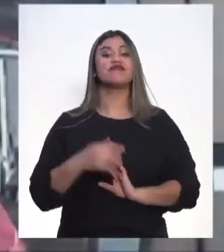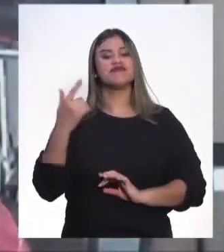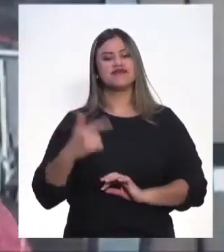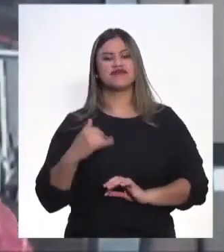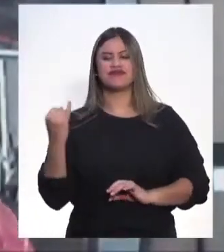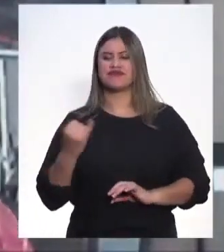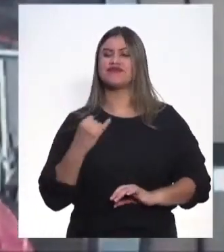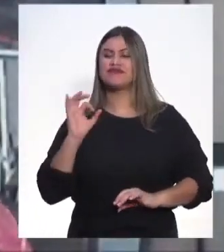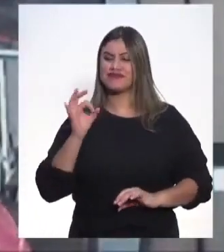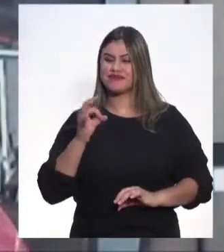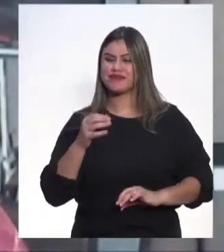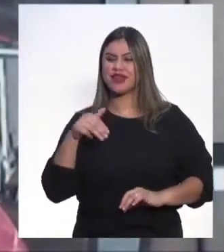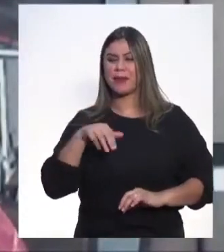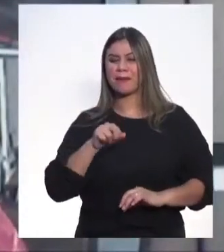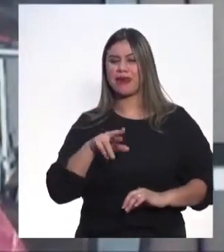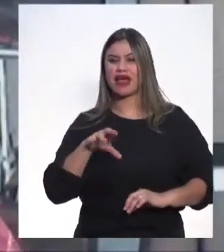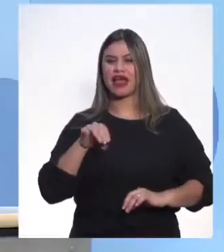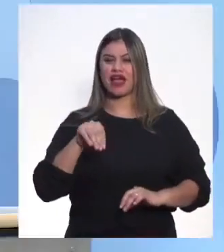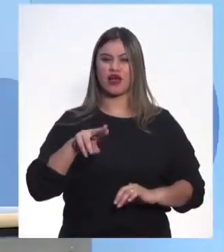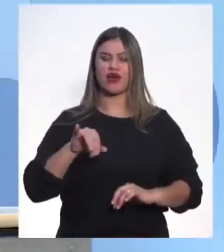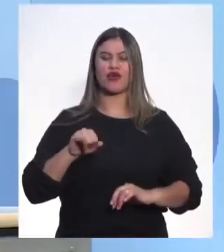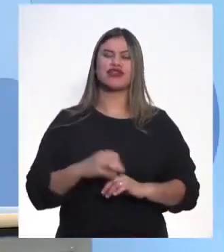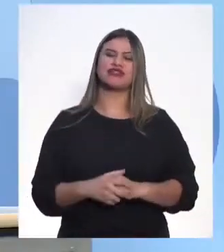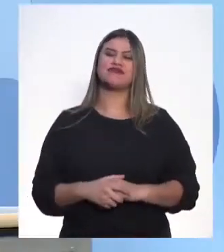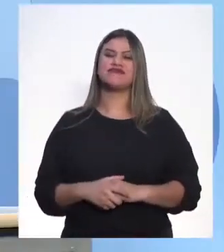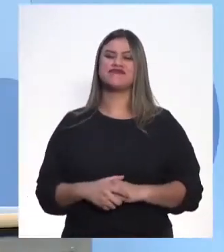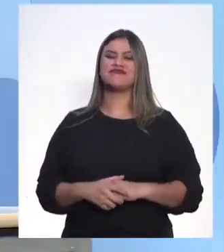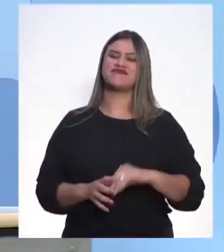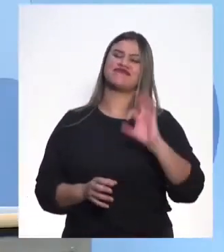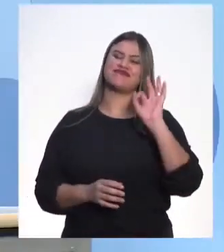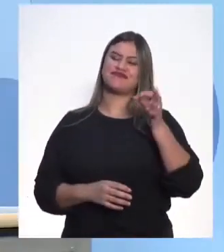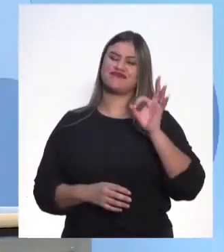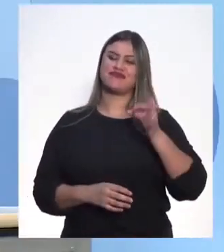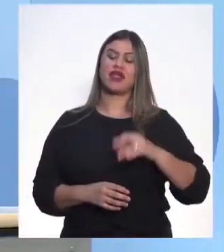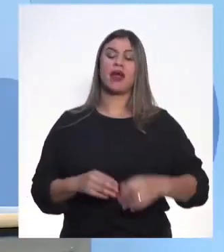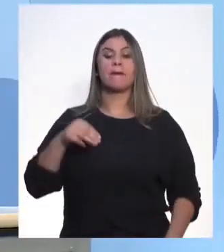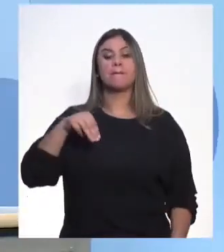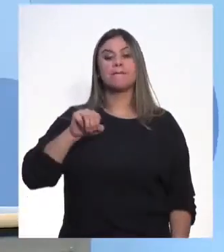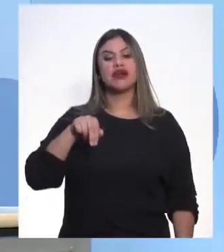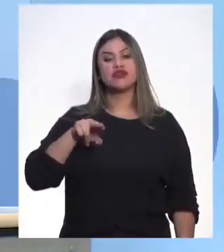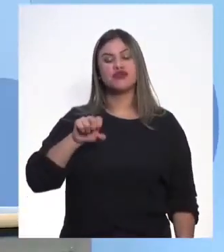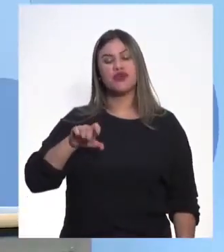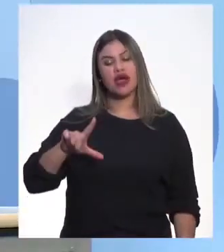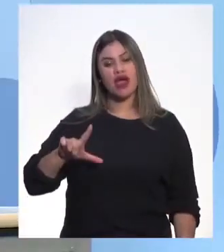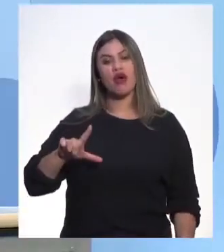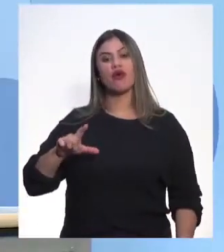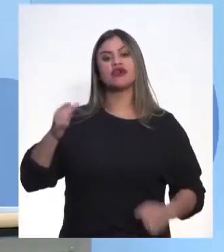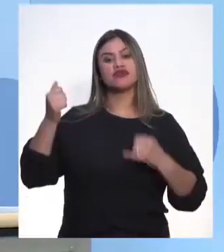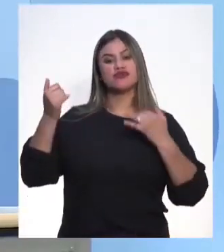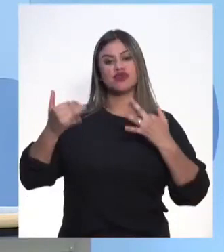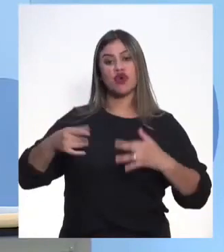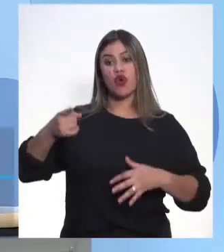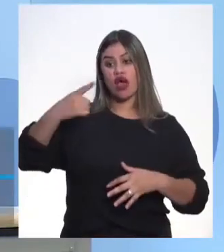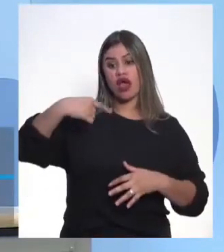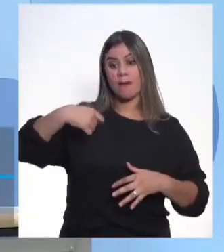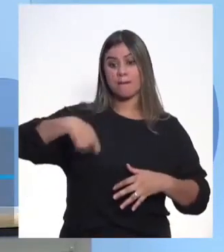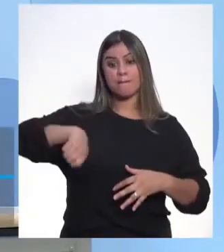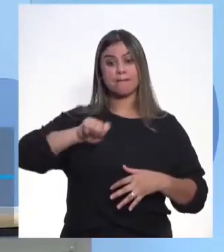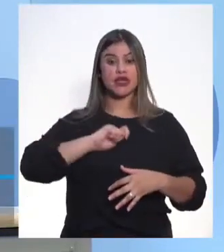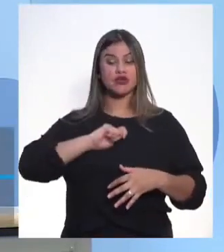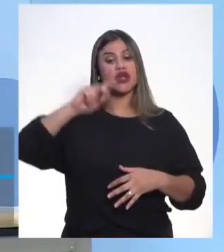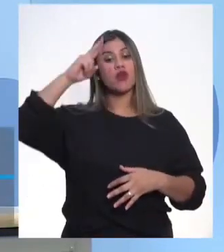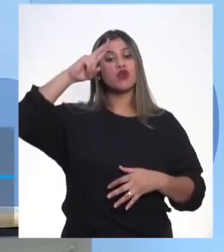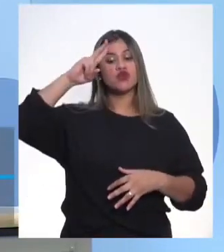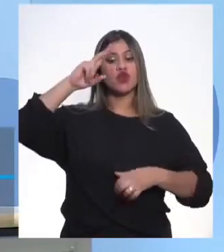não é, Marconi? Com certeza. O Emmanuel Levinas já dizia, né, nós somos a história que a gente conta, e essa história que a